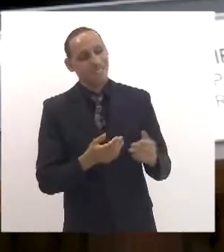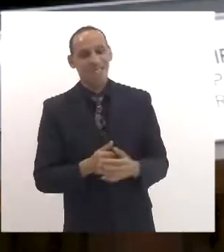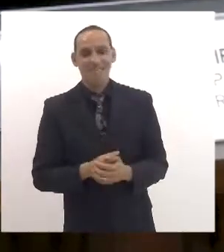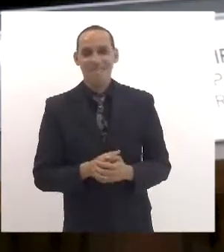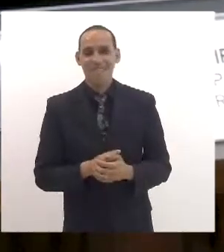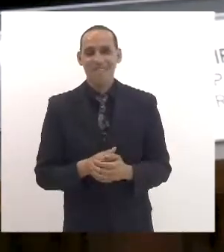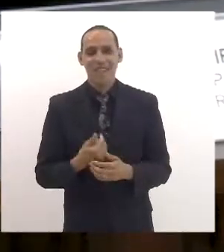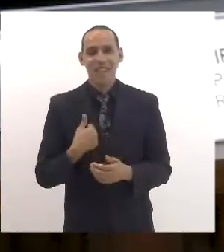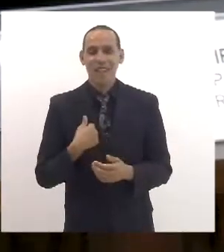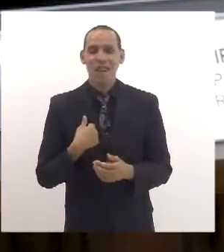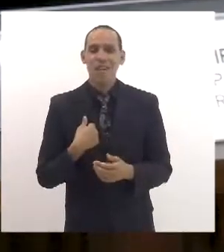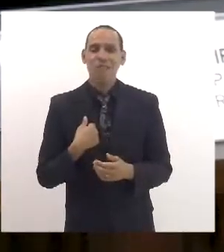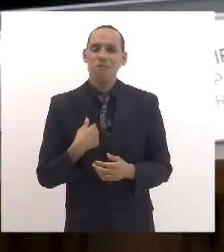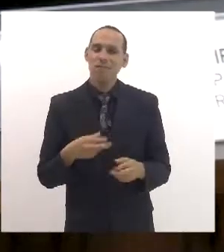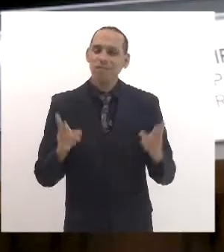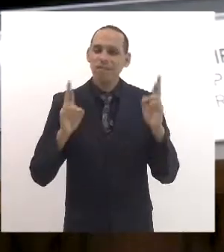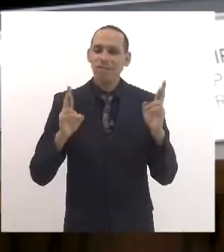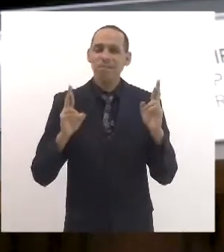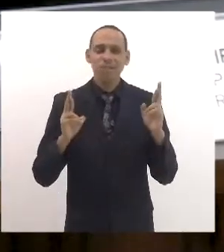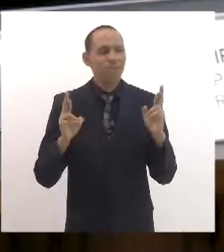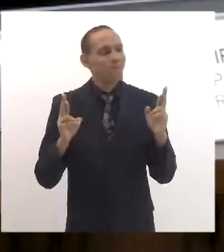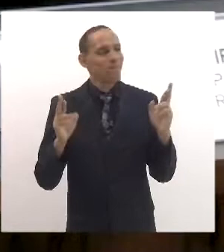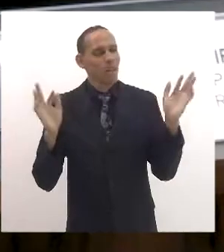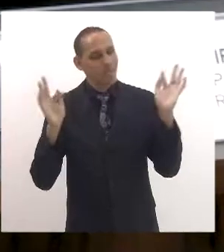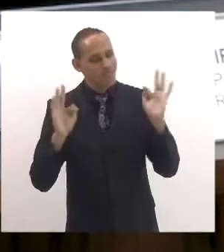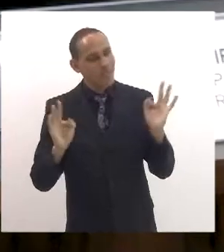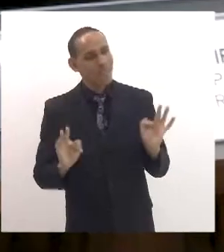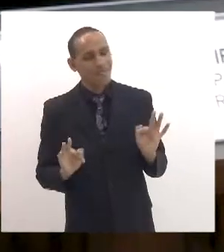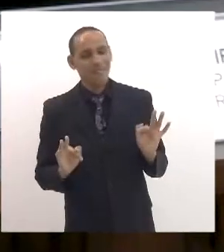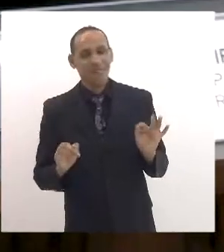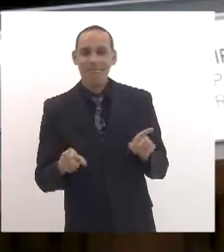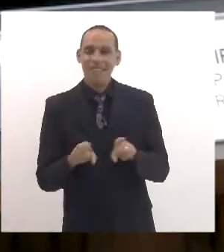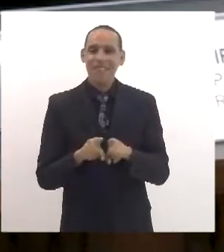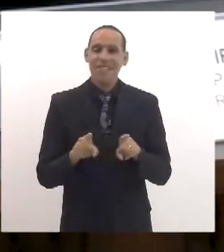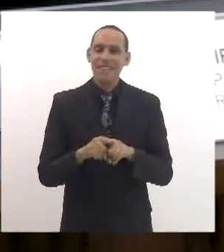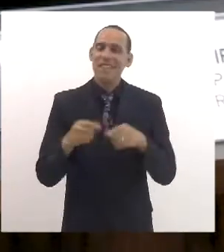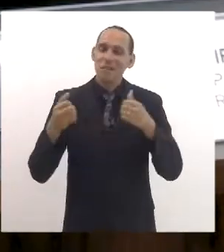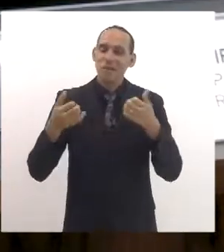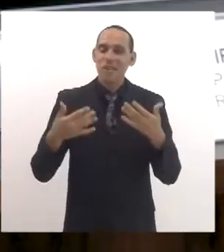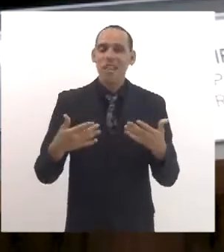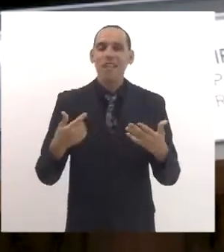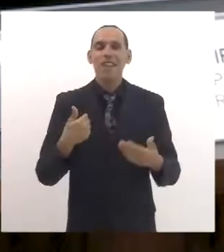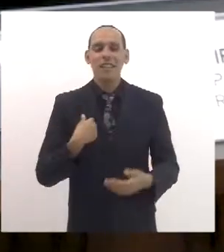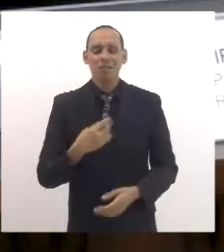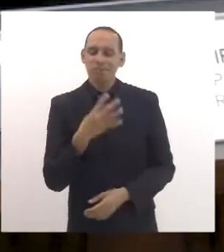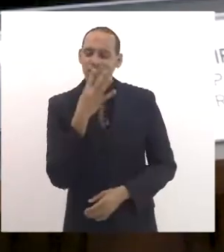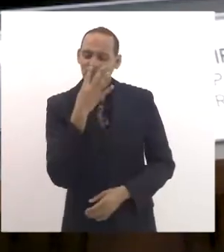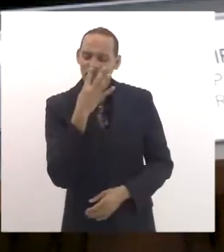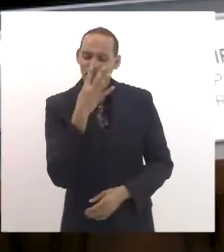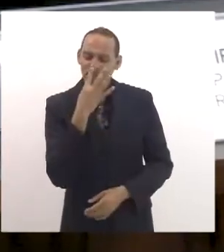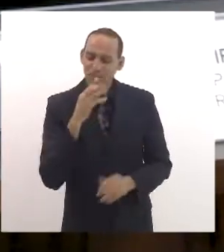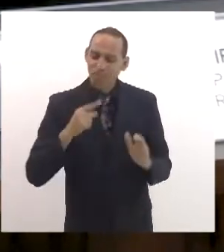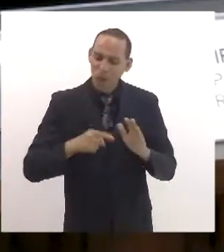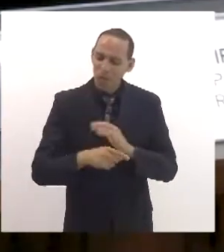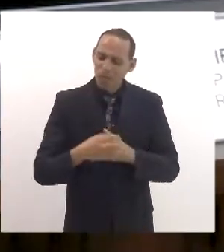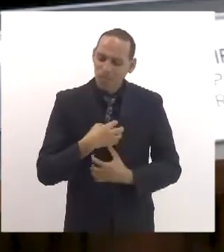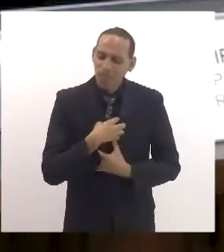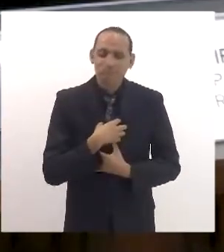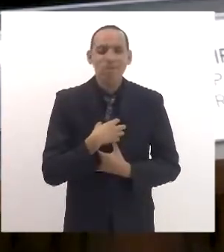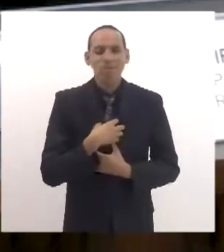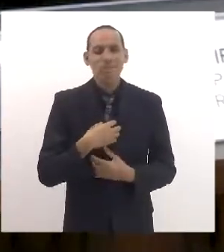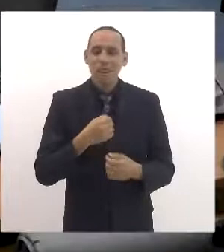os meus votos de muita felicidade e a minha declaração de profunda admiração. Forte